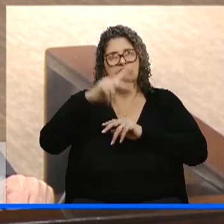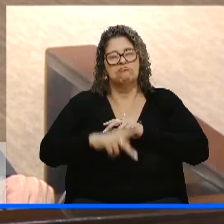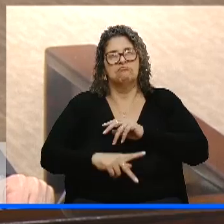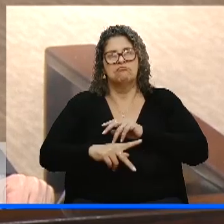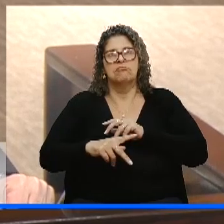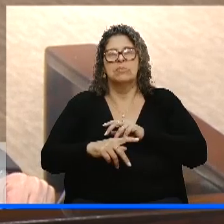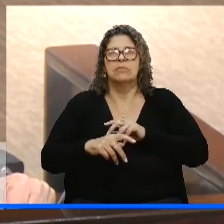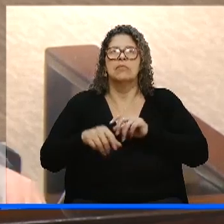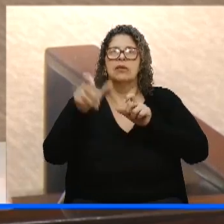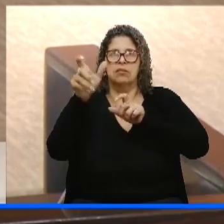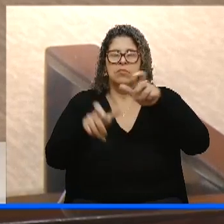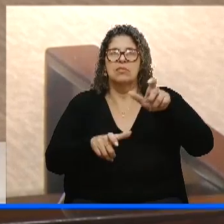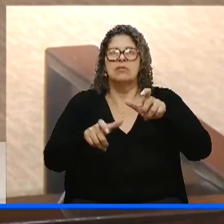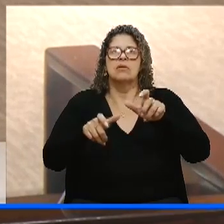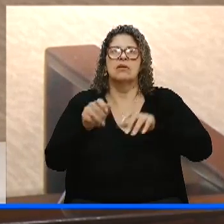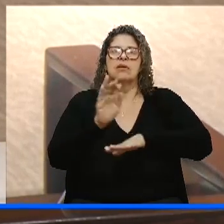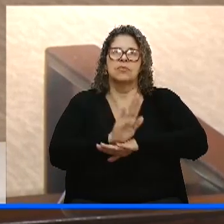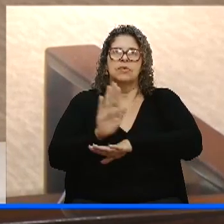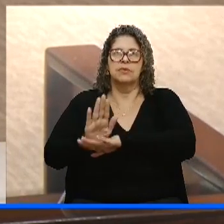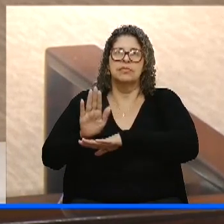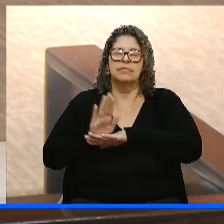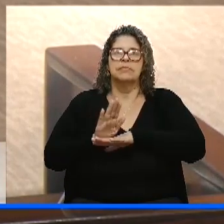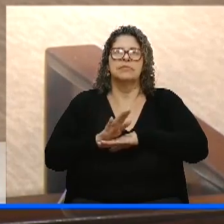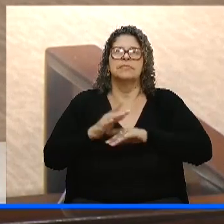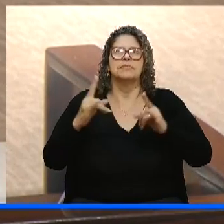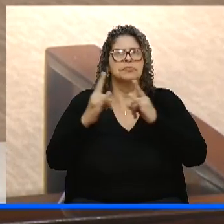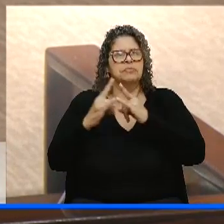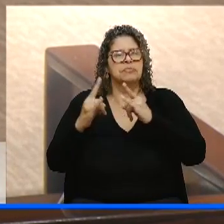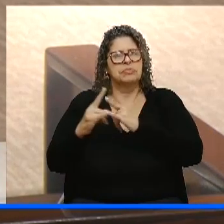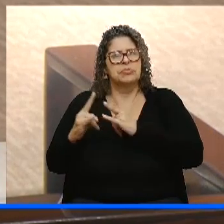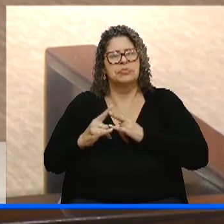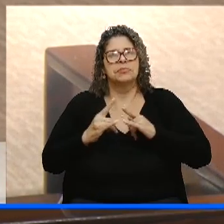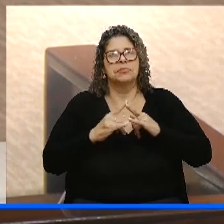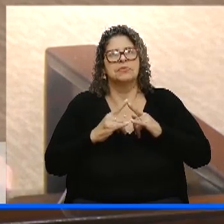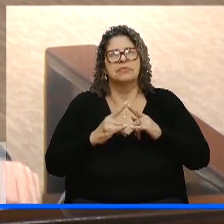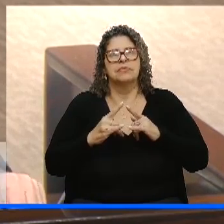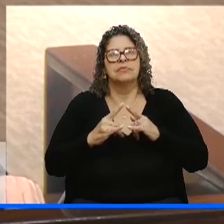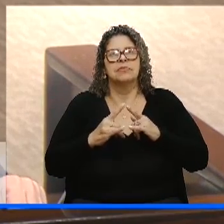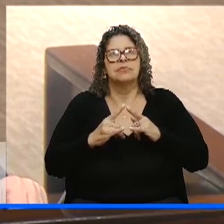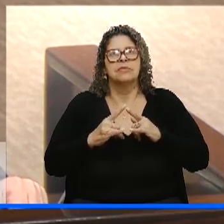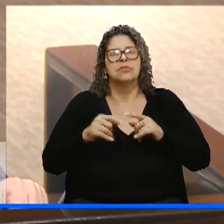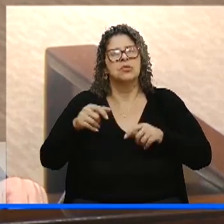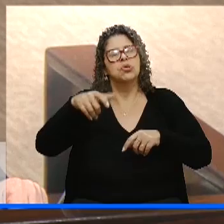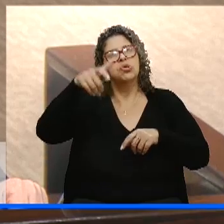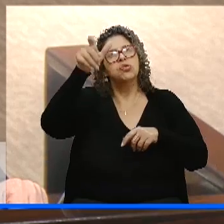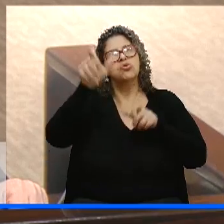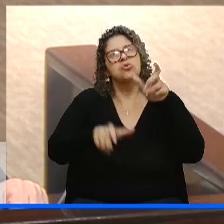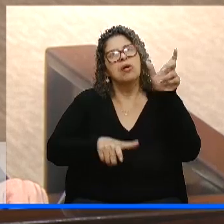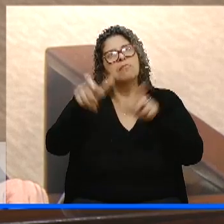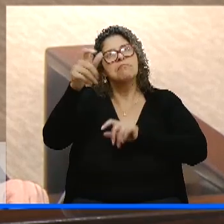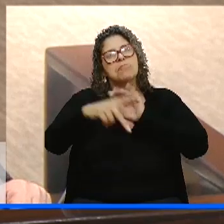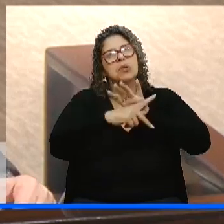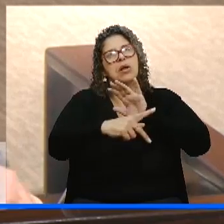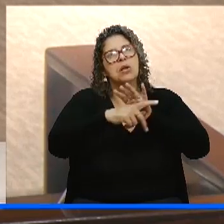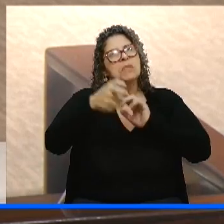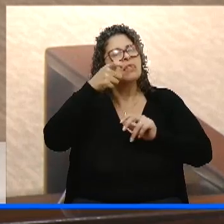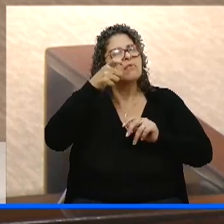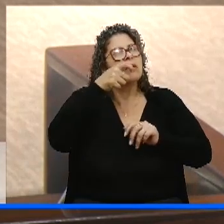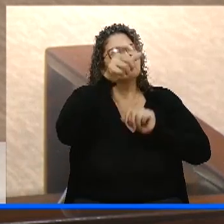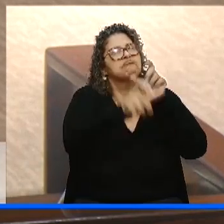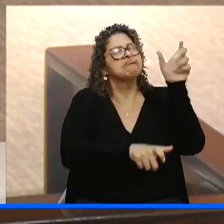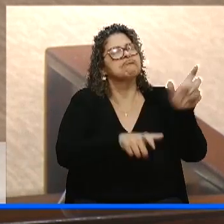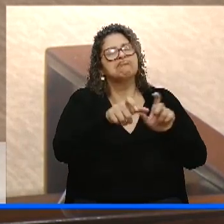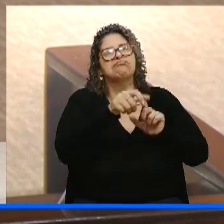deslegitimar obviamente suas instituições capturando as para defesa de interesses de grupos específicos deixando o